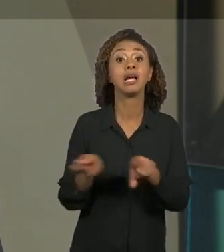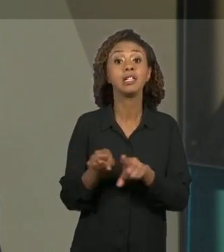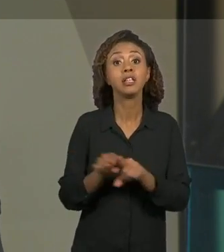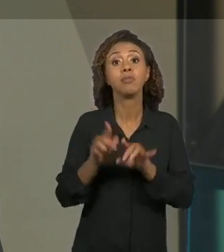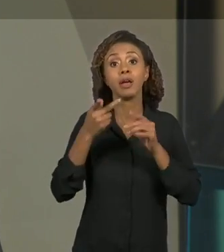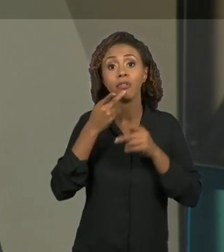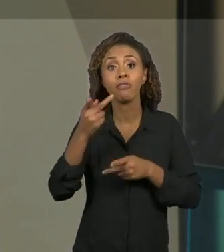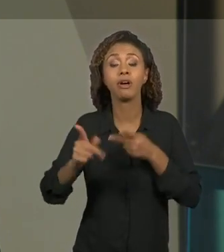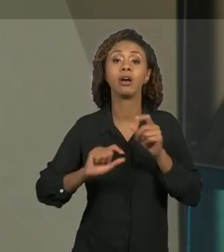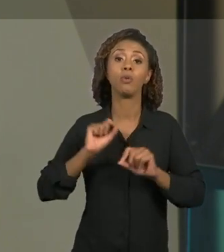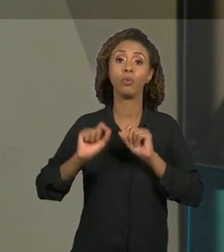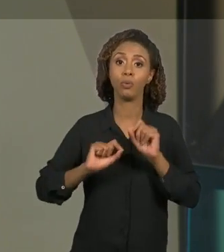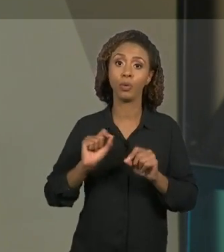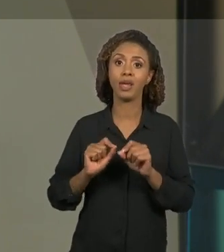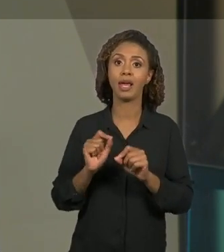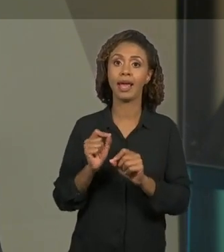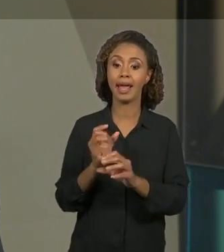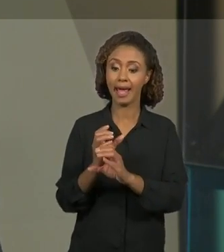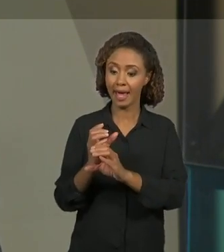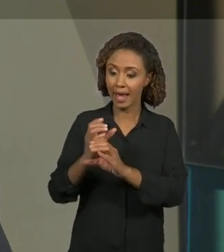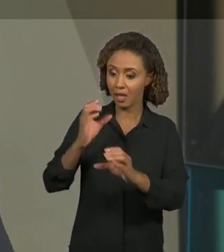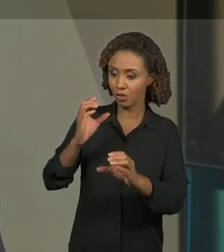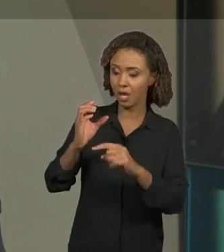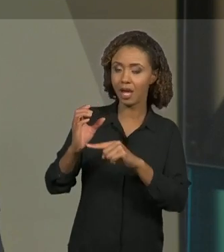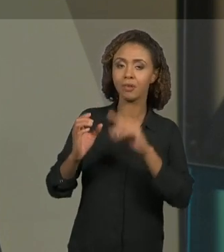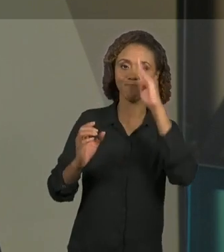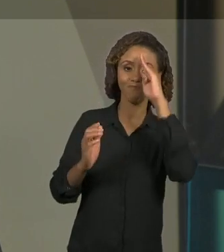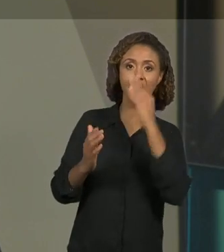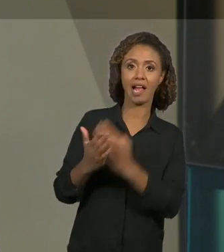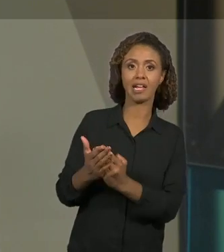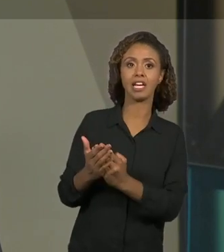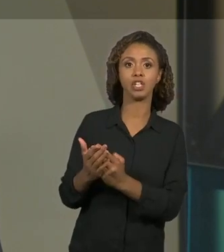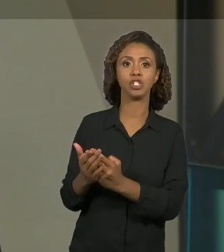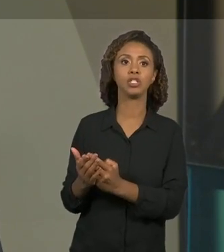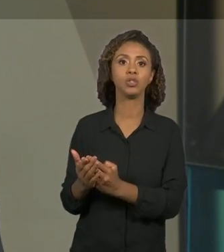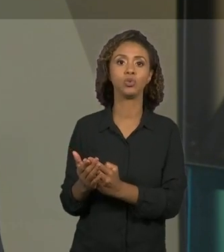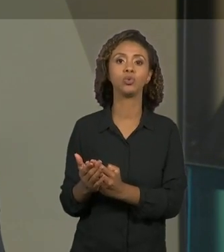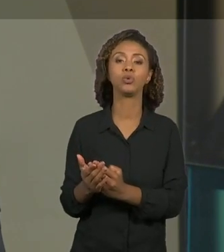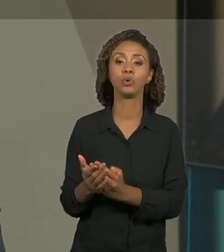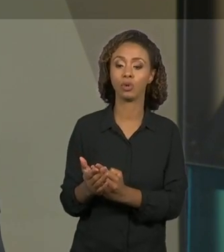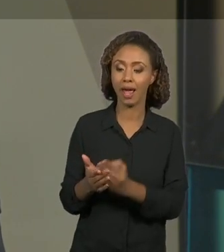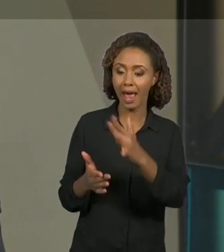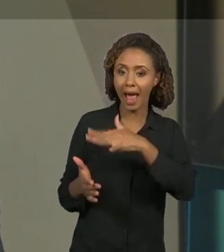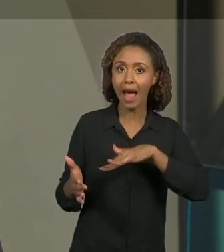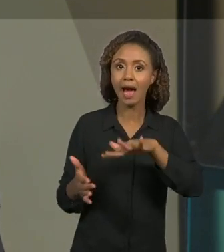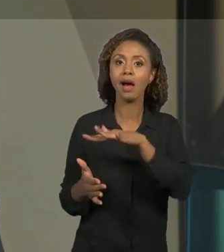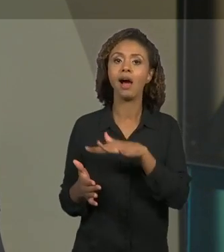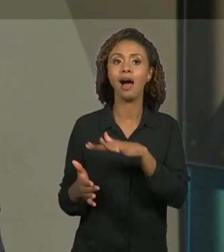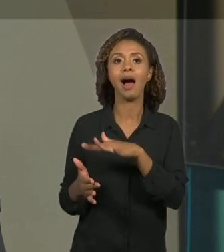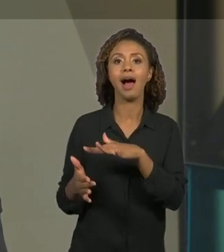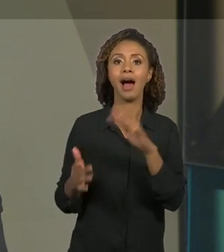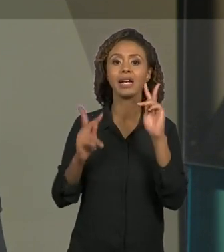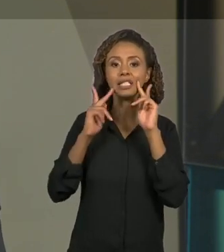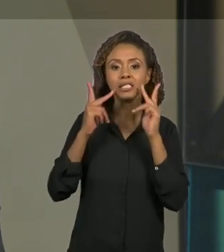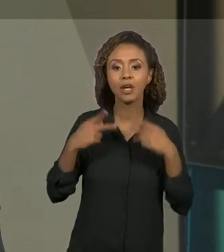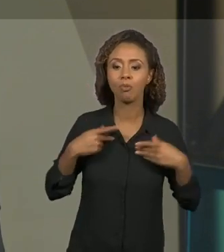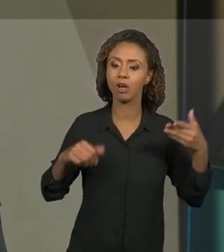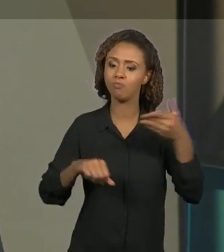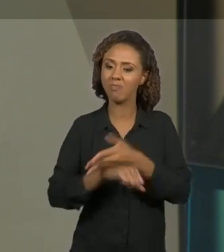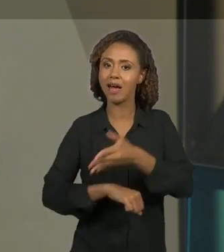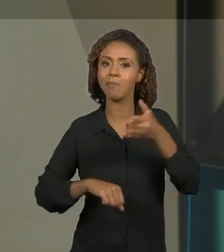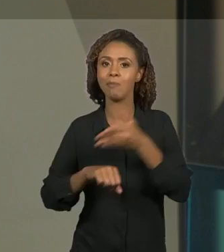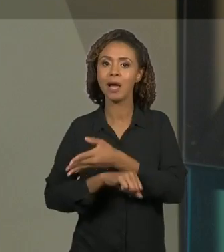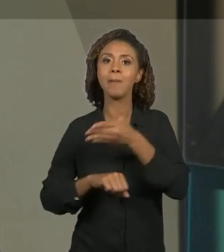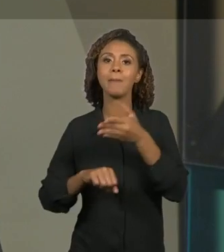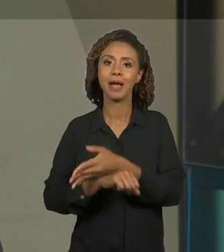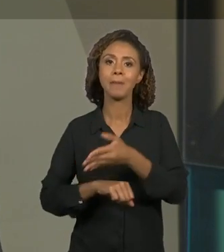muito nos profissionais que a gente tem na cena material humano que a gente tem que dentro da engenharia eu não vejo outra maneira de melhorar é o